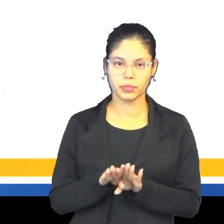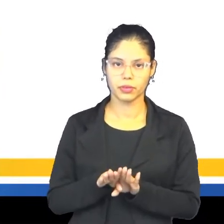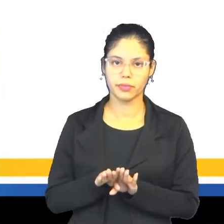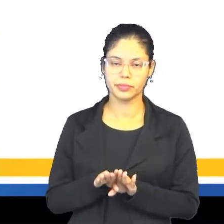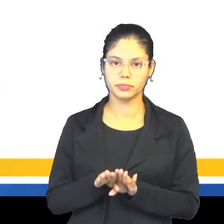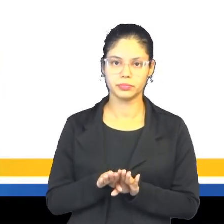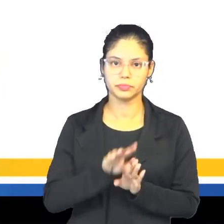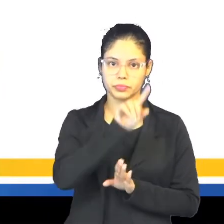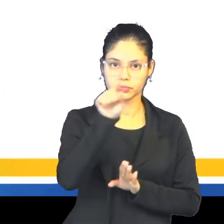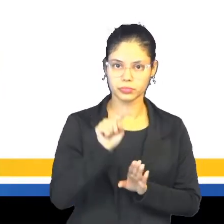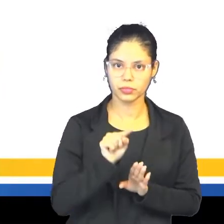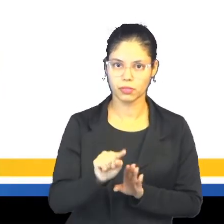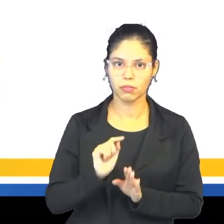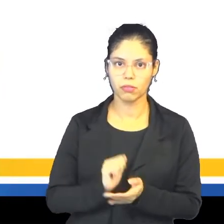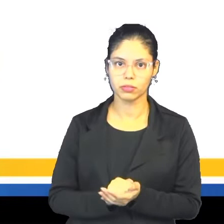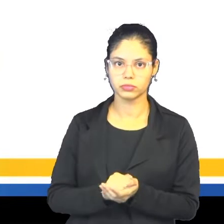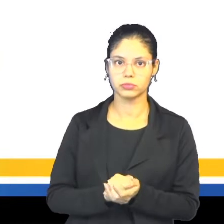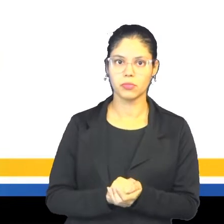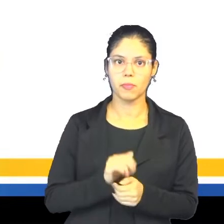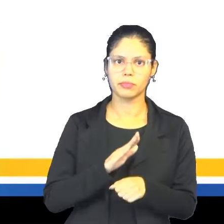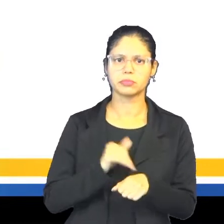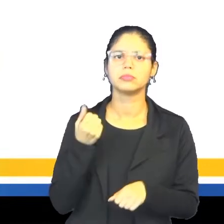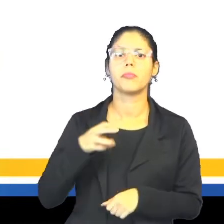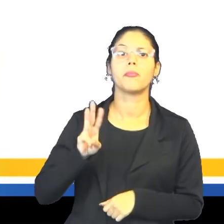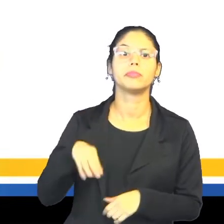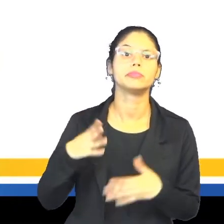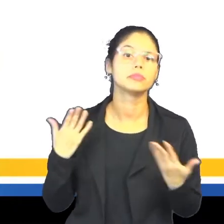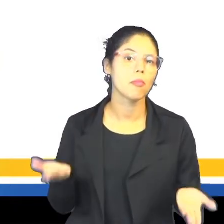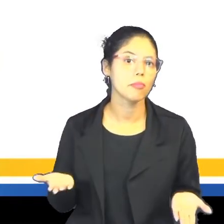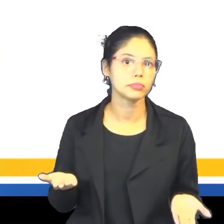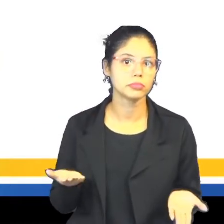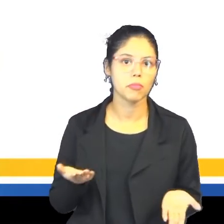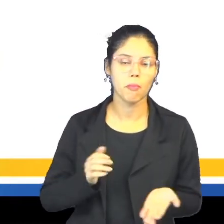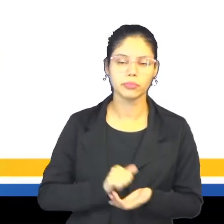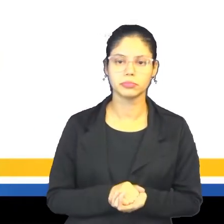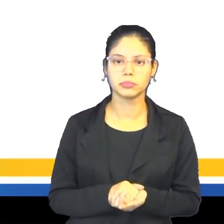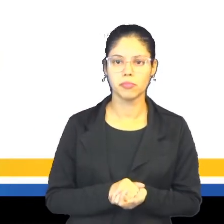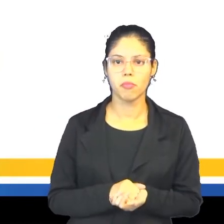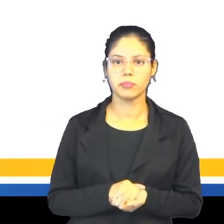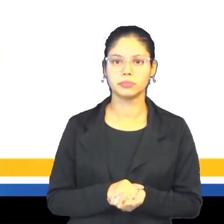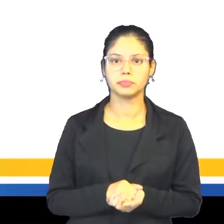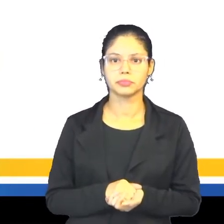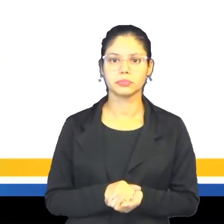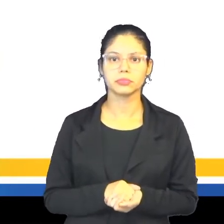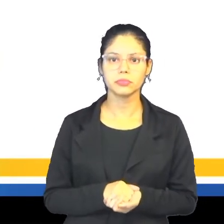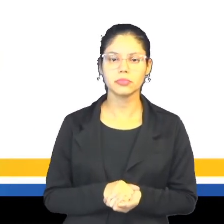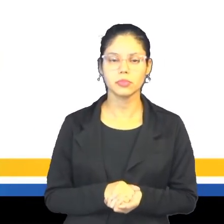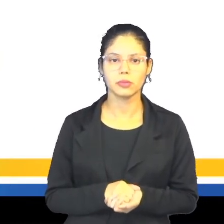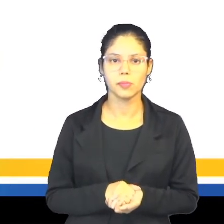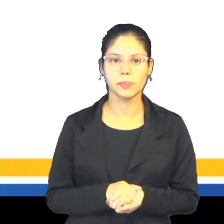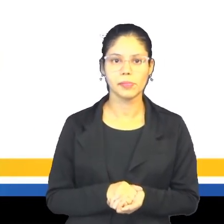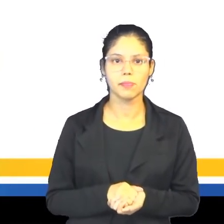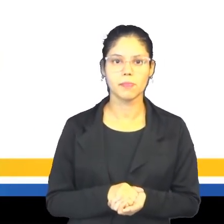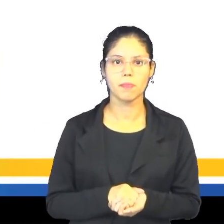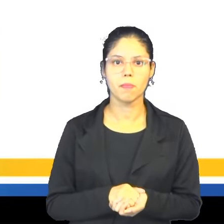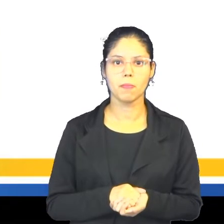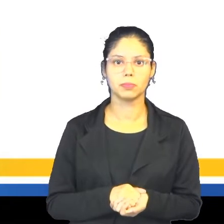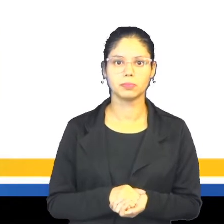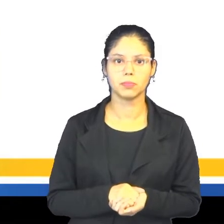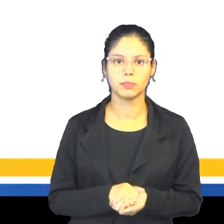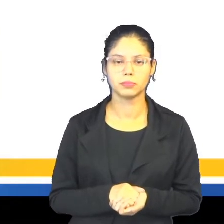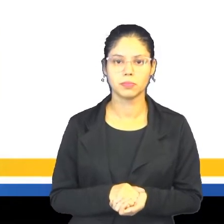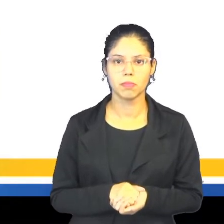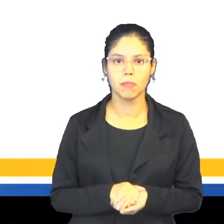pronomes interrogativos, né? Quando o chefe pergunta quem, que é o quem é um pronome interrogativo, né? Então aí o